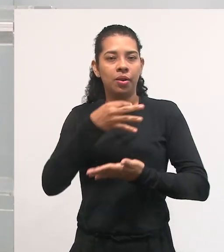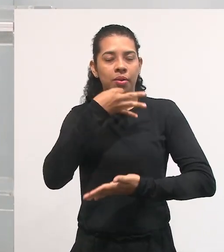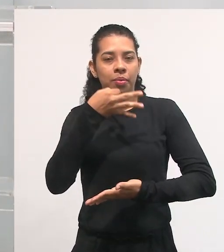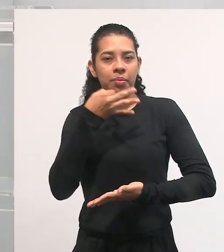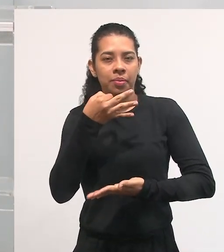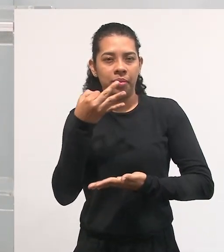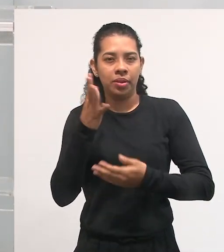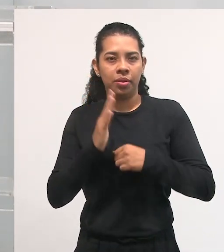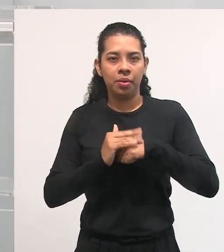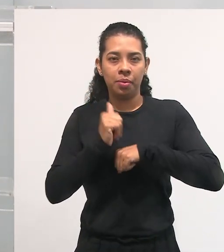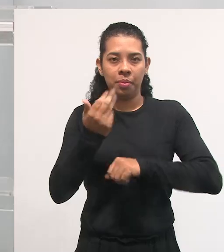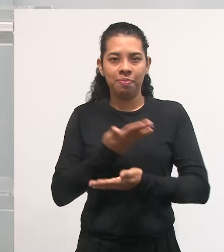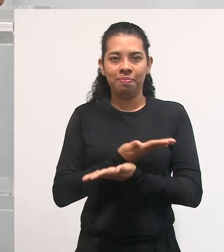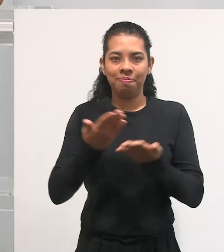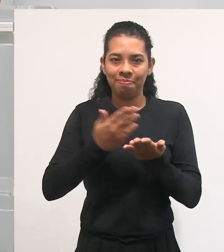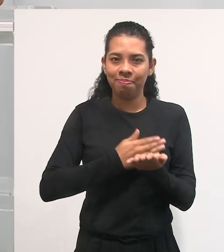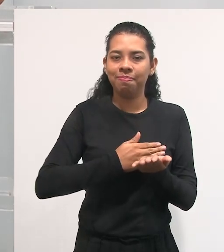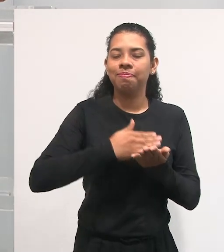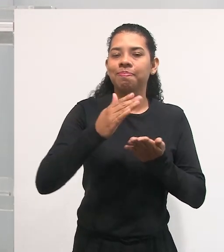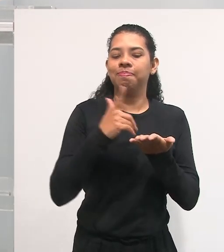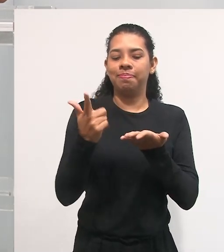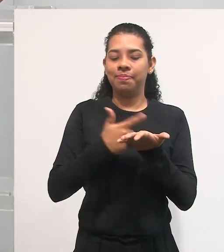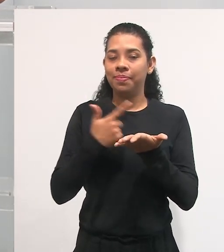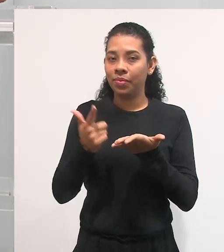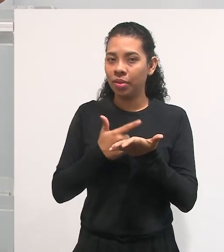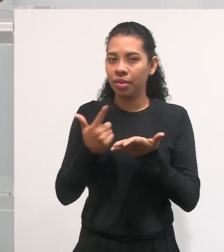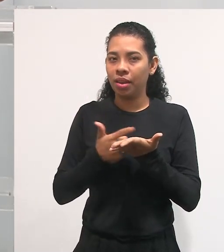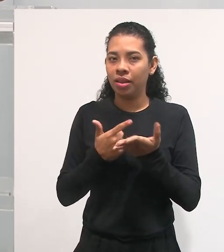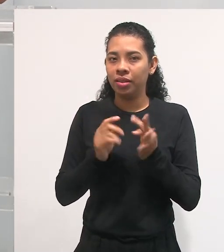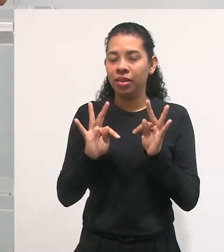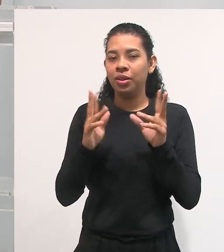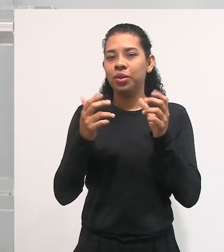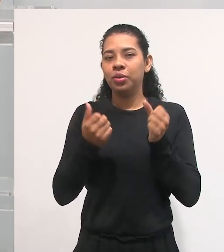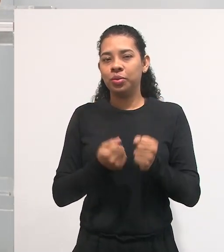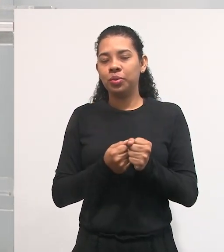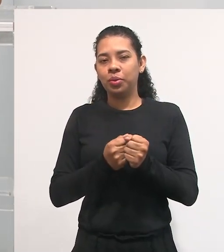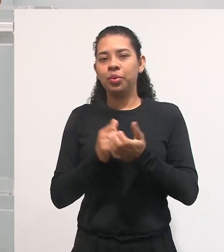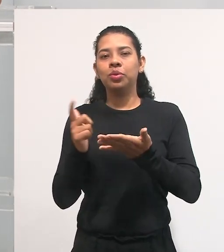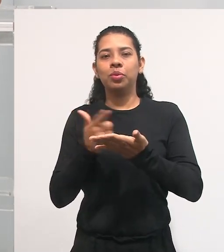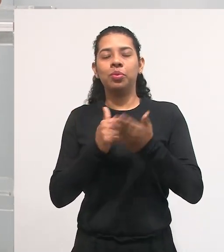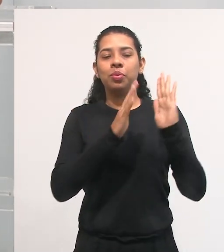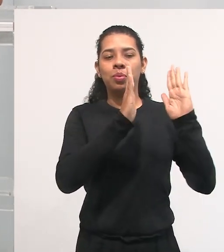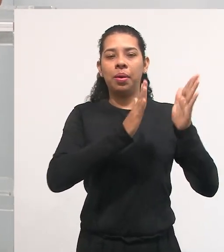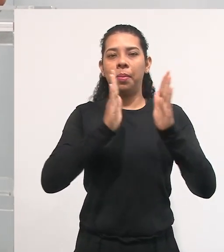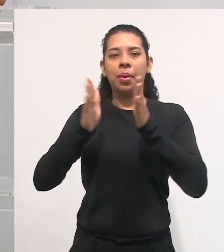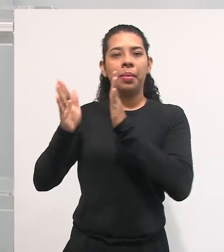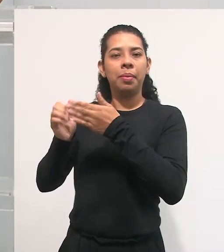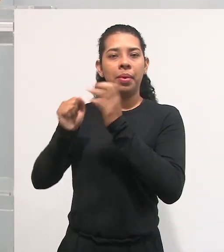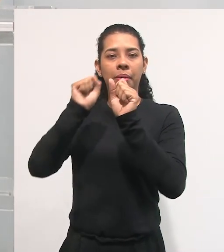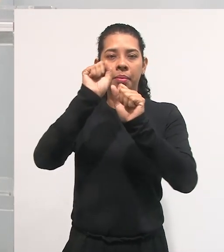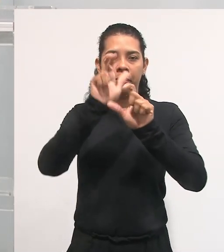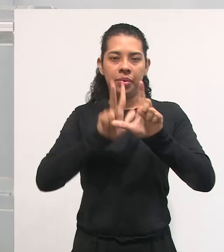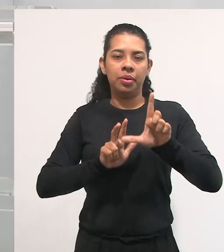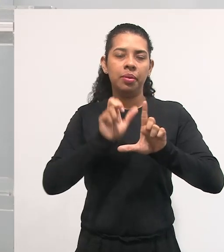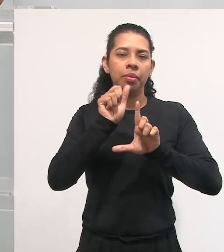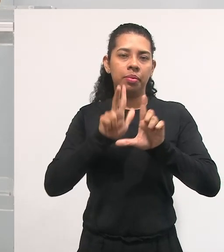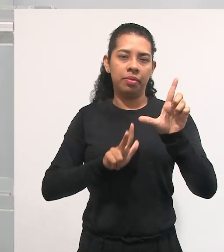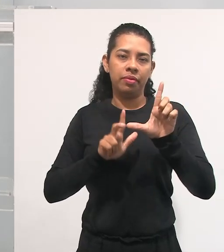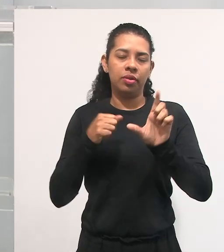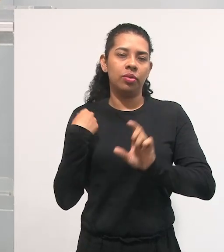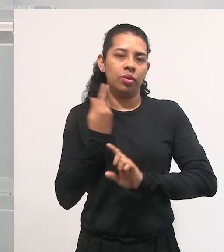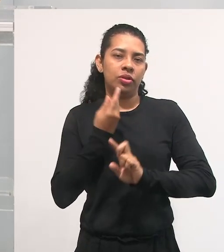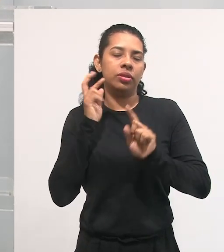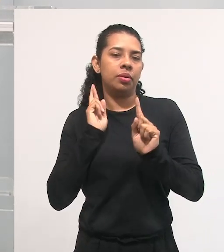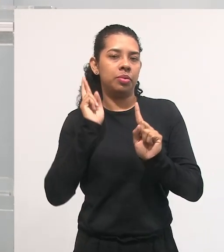dica maior de toda essa jornada é ler os materiais que estão disponíveis na biblioteca virtual e no ambiente né das